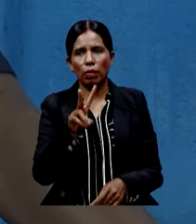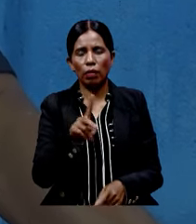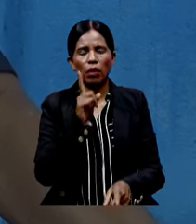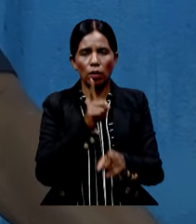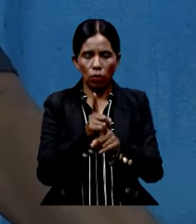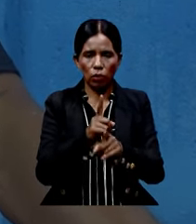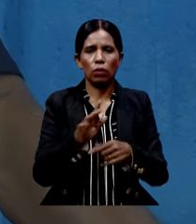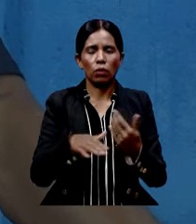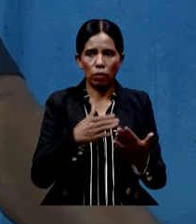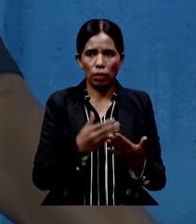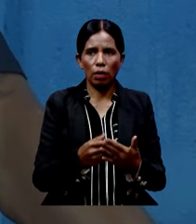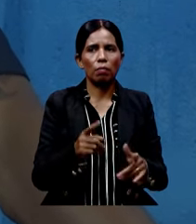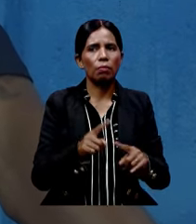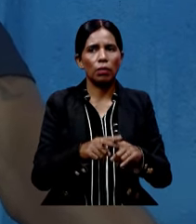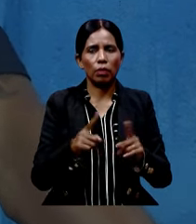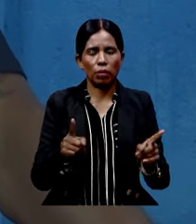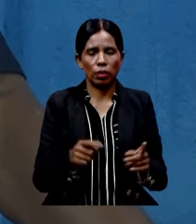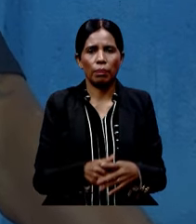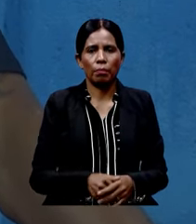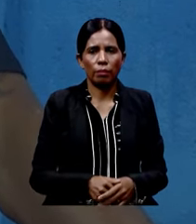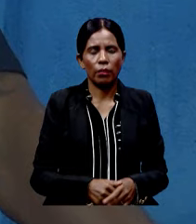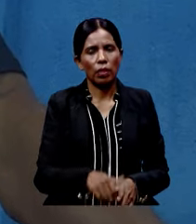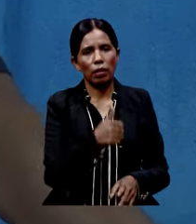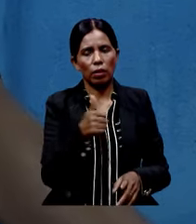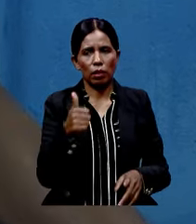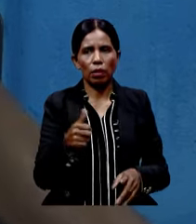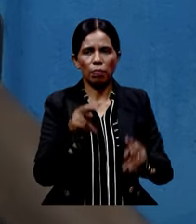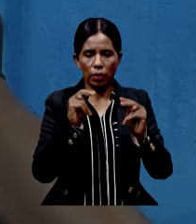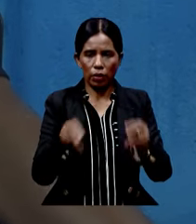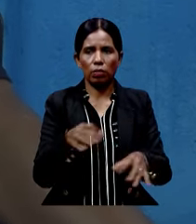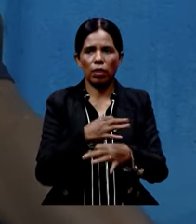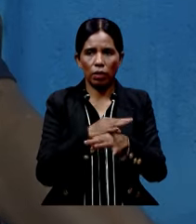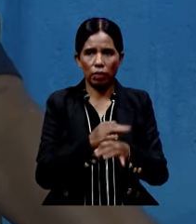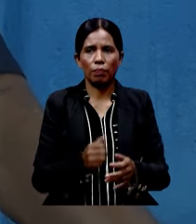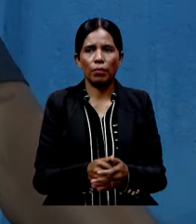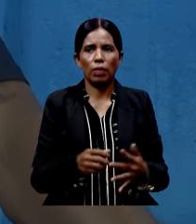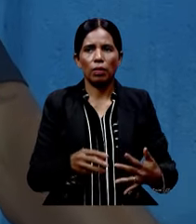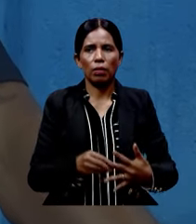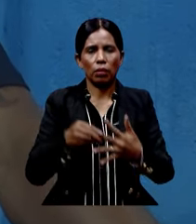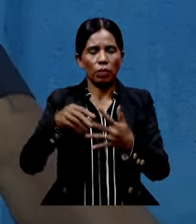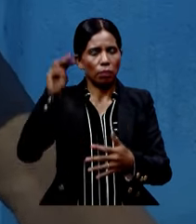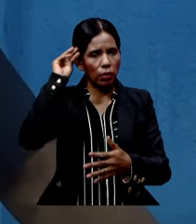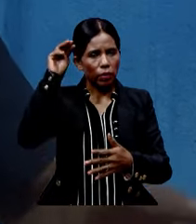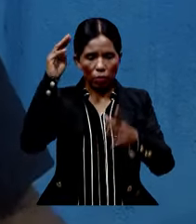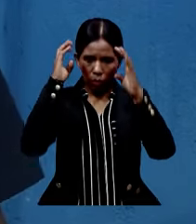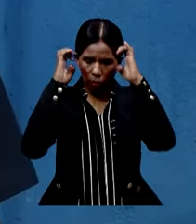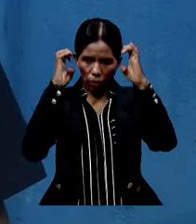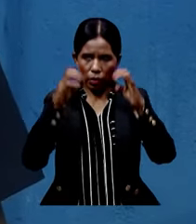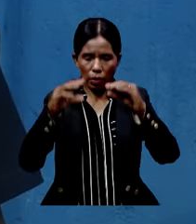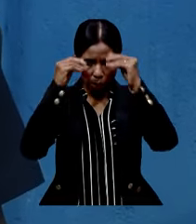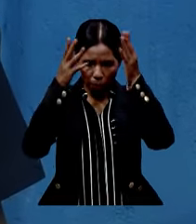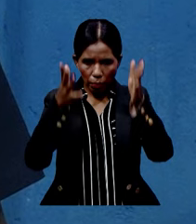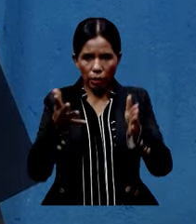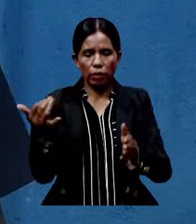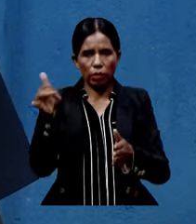tu, mas bem, e a parte balumos, precisaria. Liu, Ministério da Educação. Professor Sira Nebe